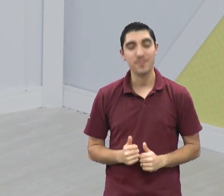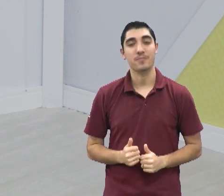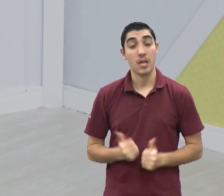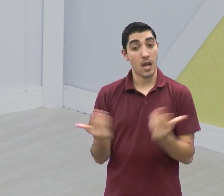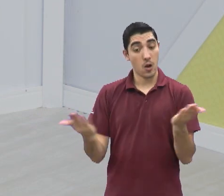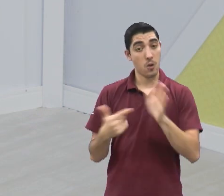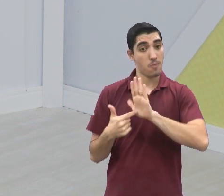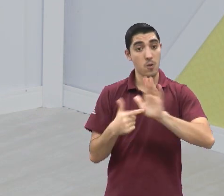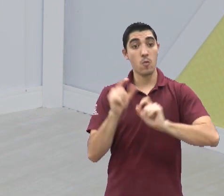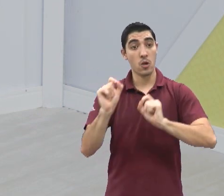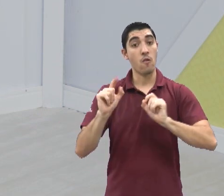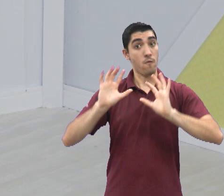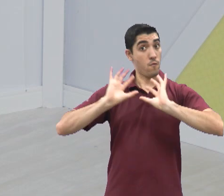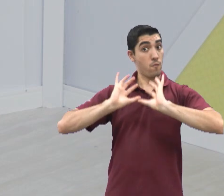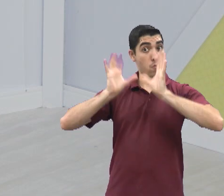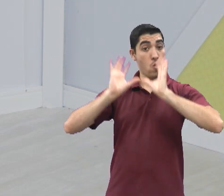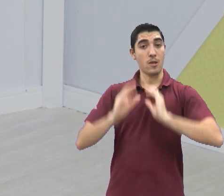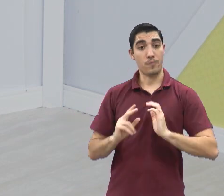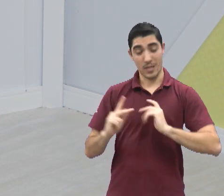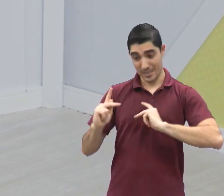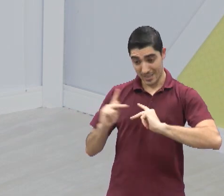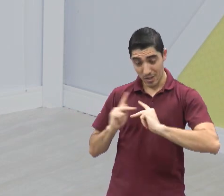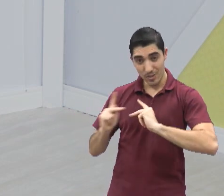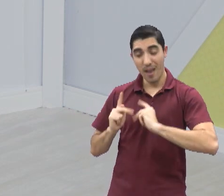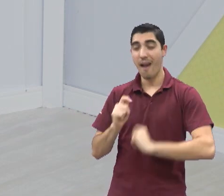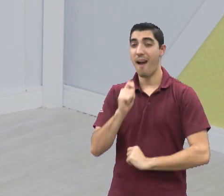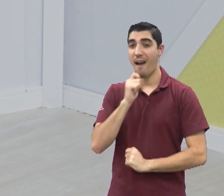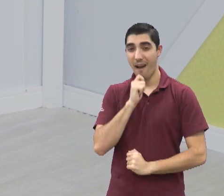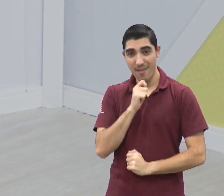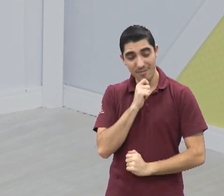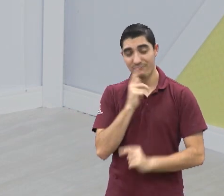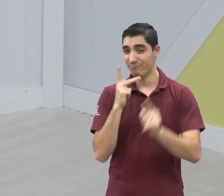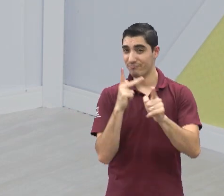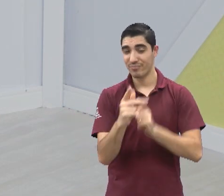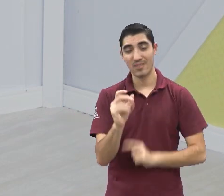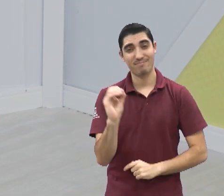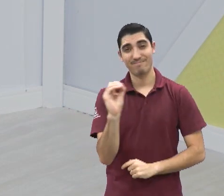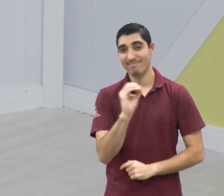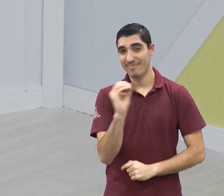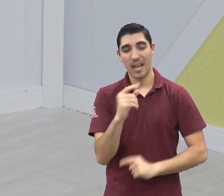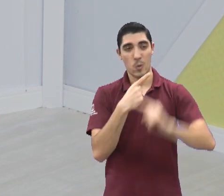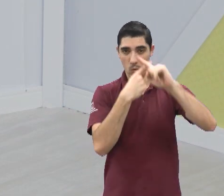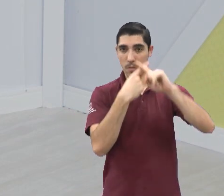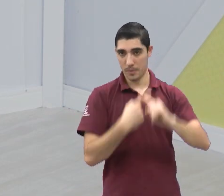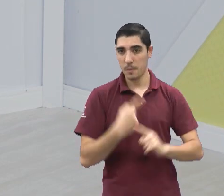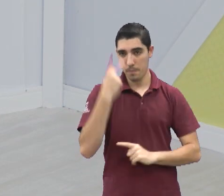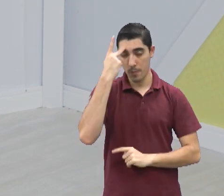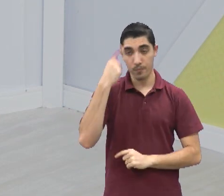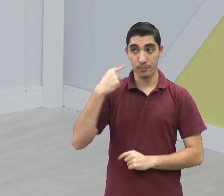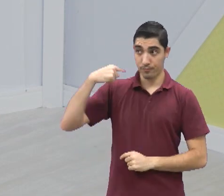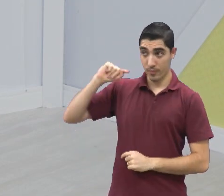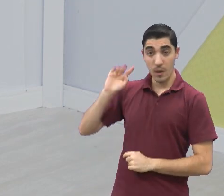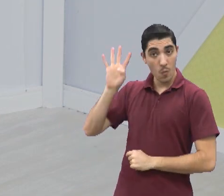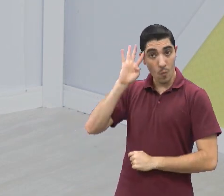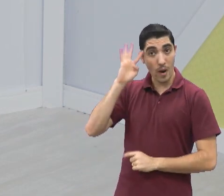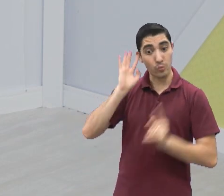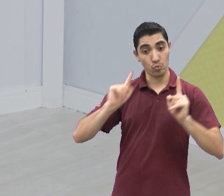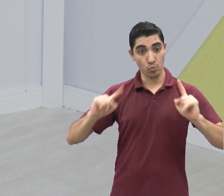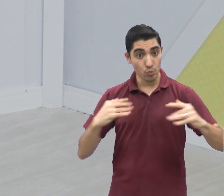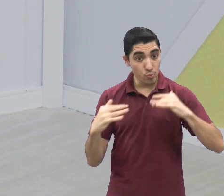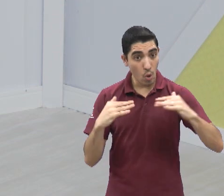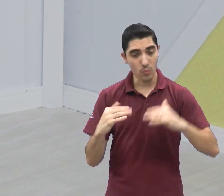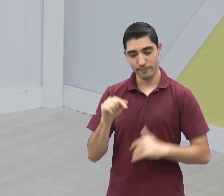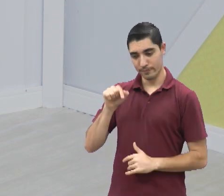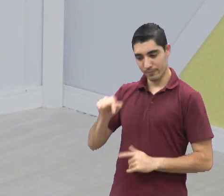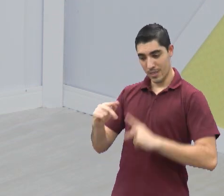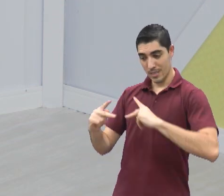de vôlei. O São José segue sem vencer no Campeonato Paulista. Na última quarta-feira foi derrotado pela forte equipe